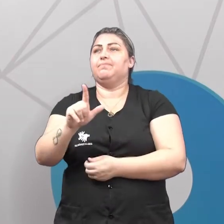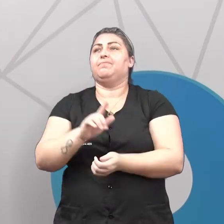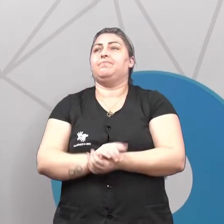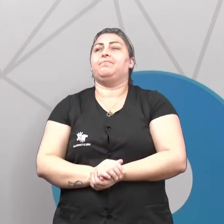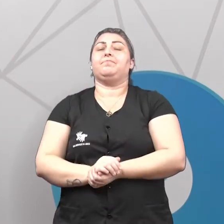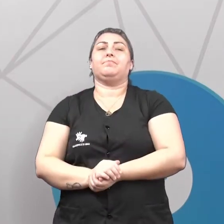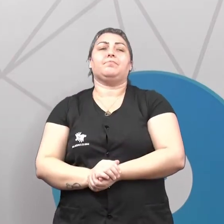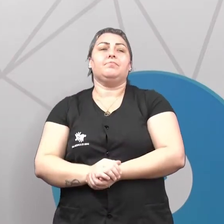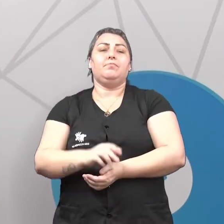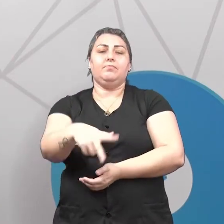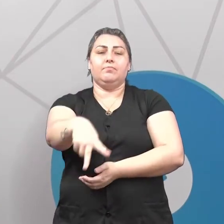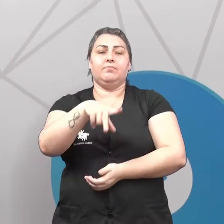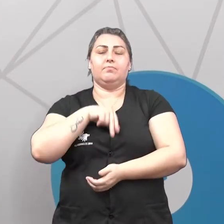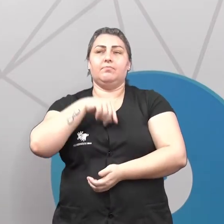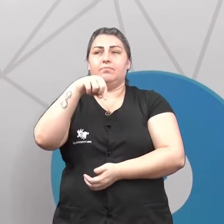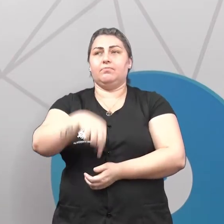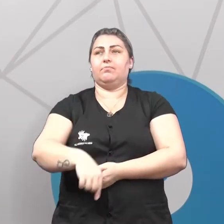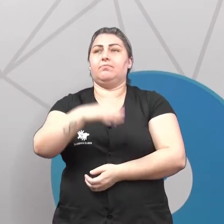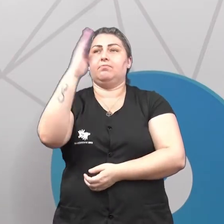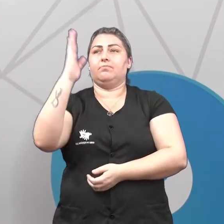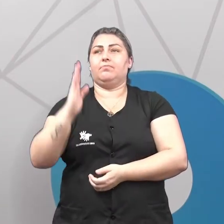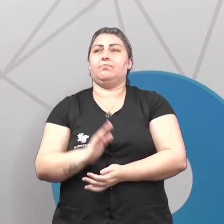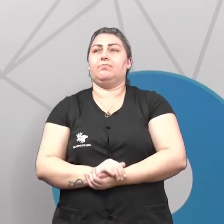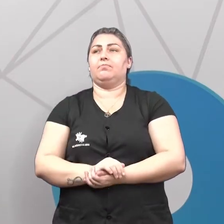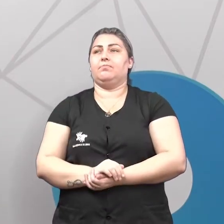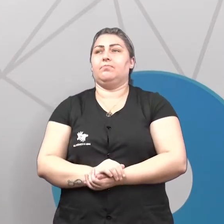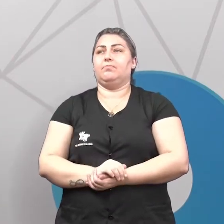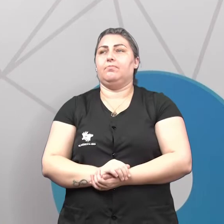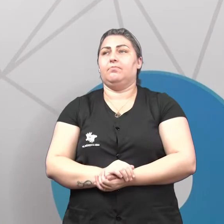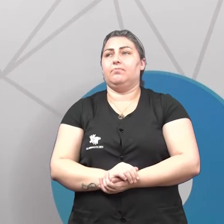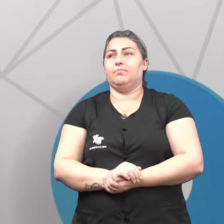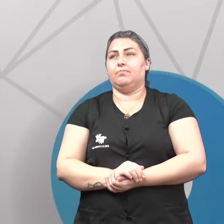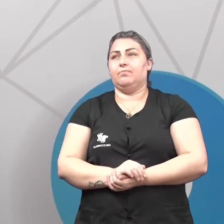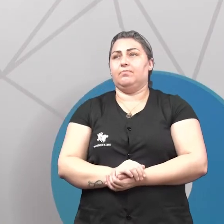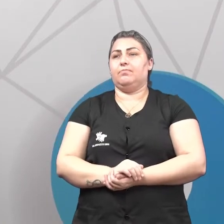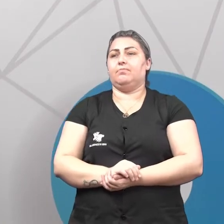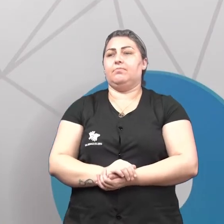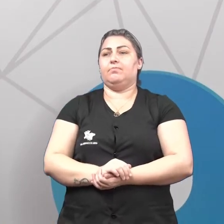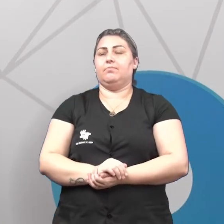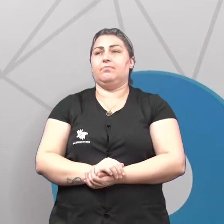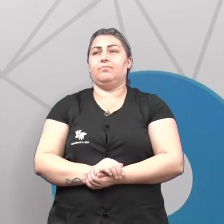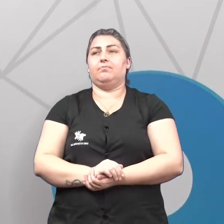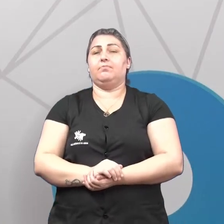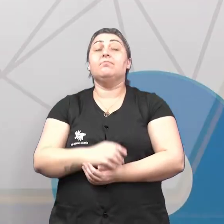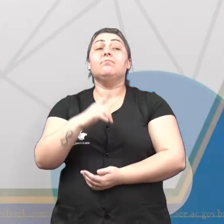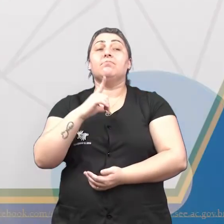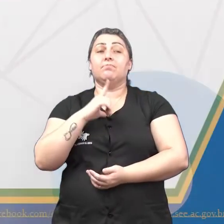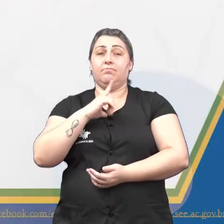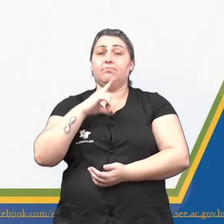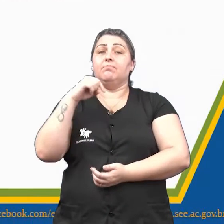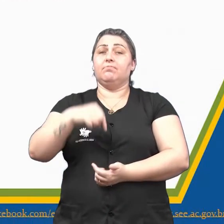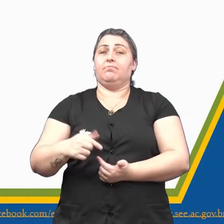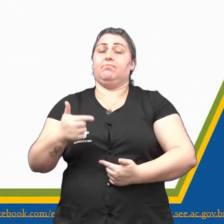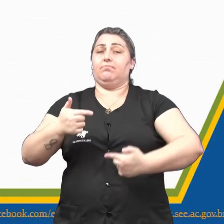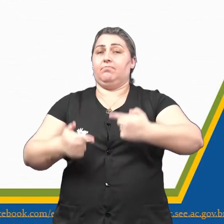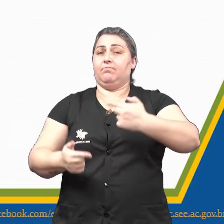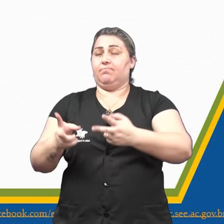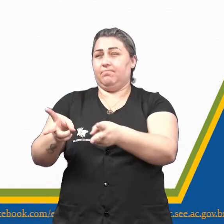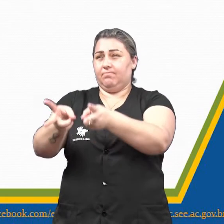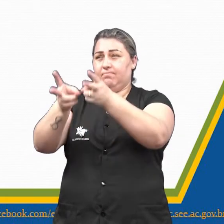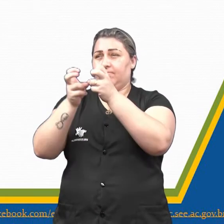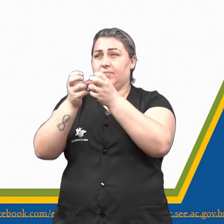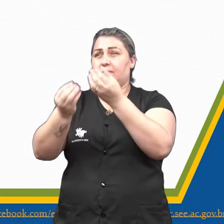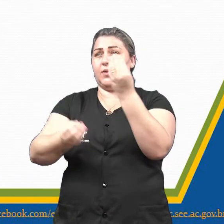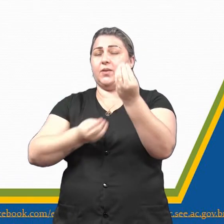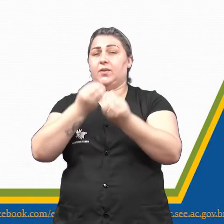os portugueses aqui no Brasil. Olha só, nós temos aqui uma política, né, que nós podemos perceber como